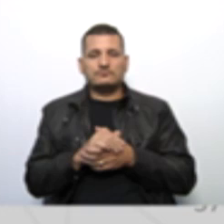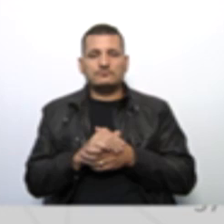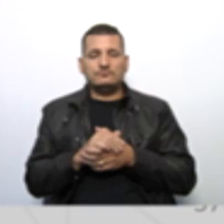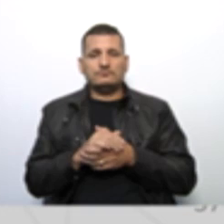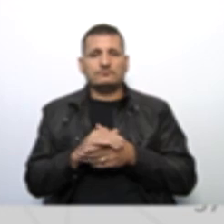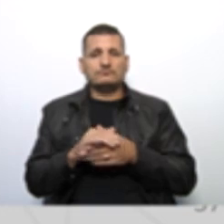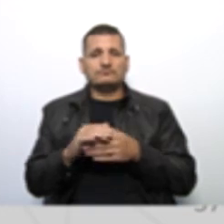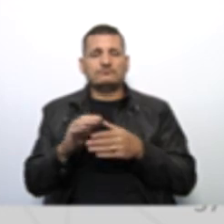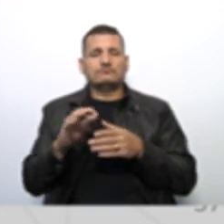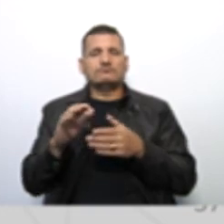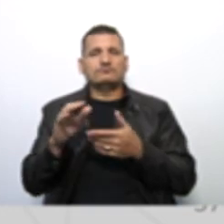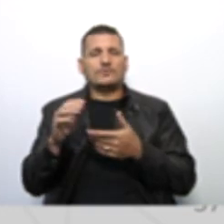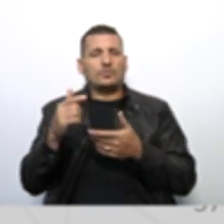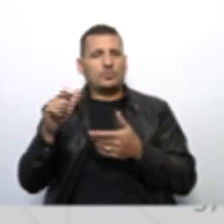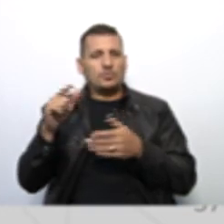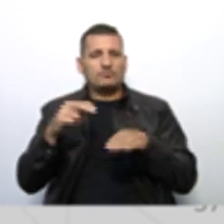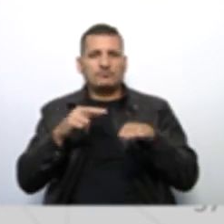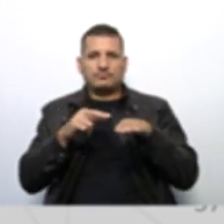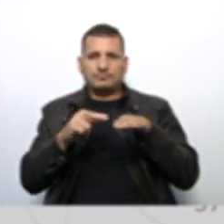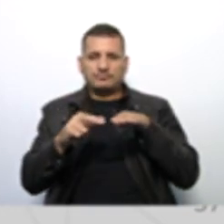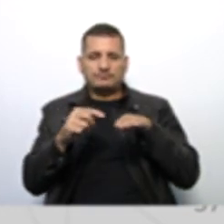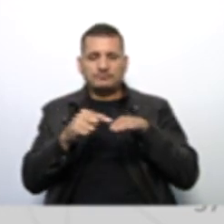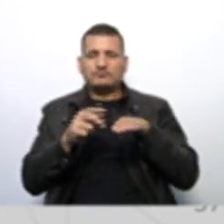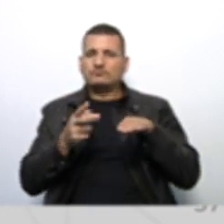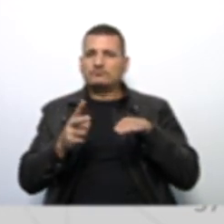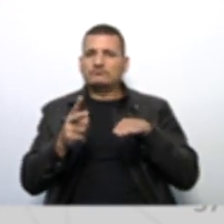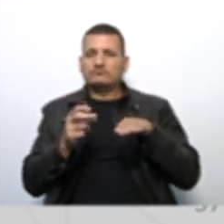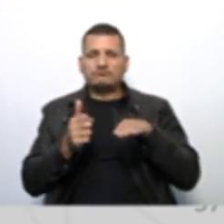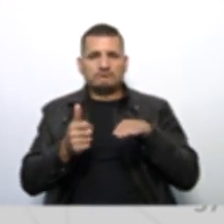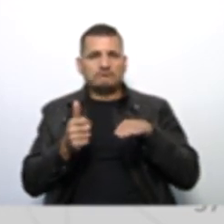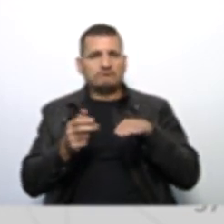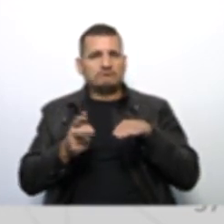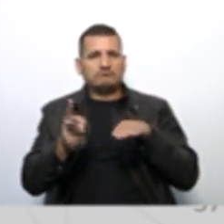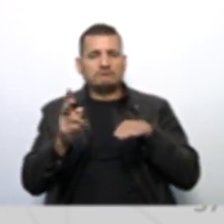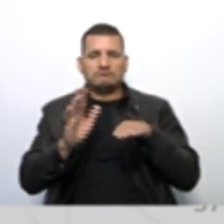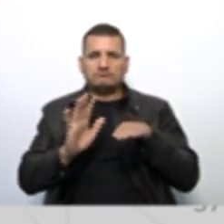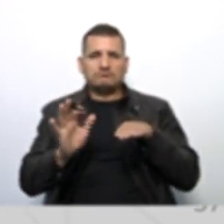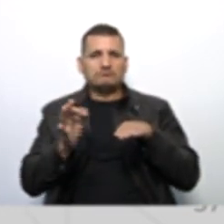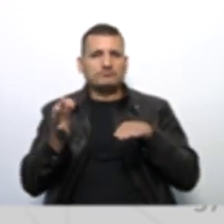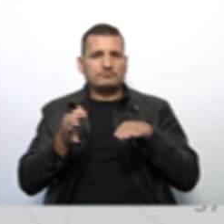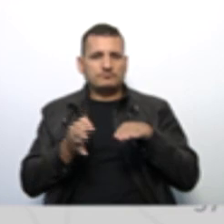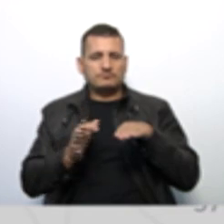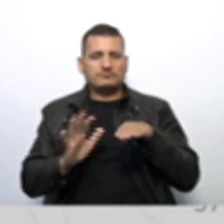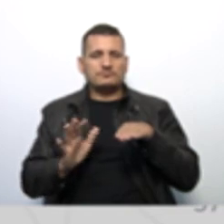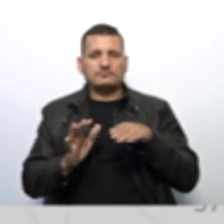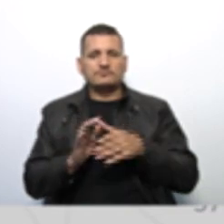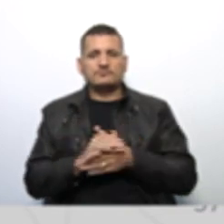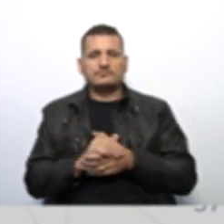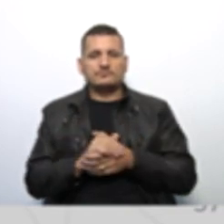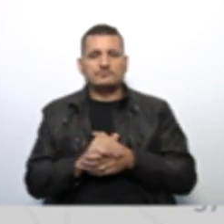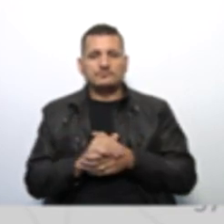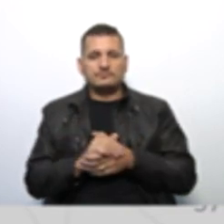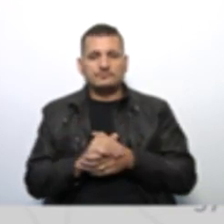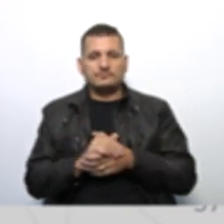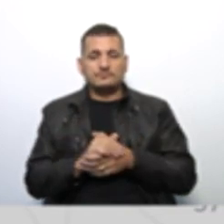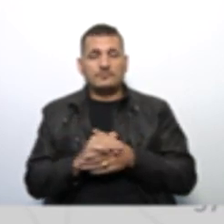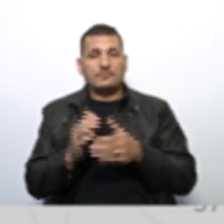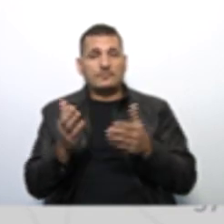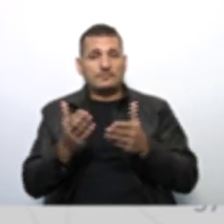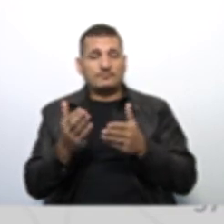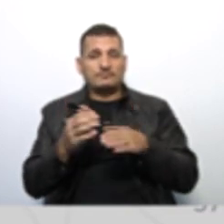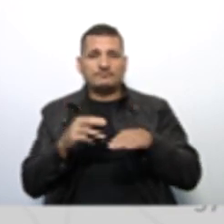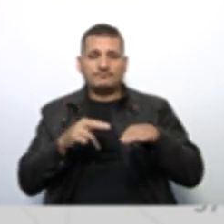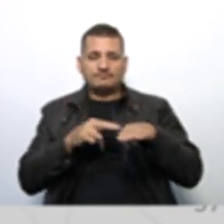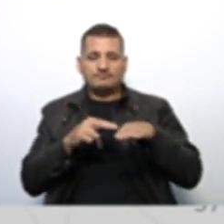as outras estações, as demais, continuam funcionando perfeitamente, pessoal. Agora só não queira ter problema nesse equipamento aí,